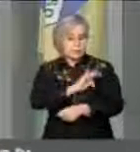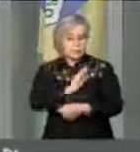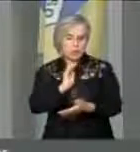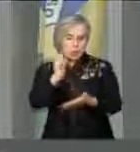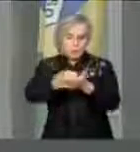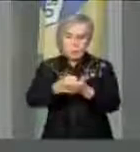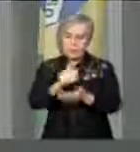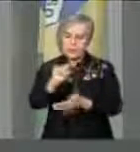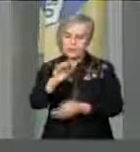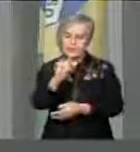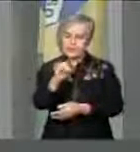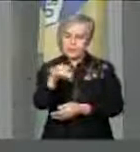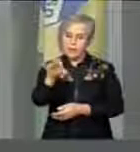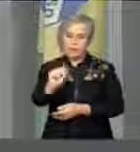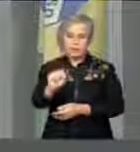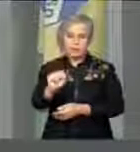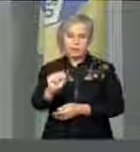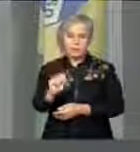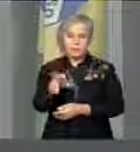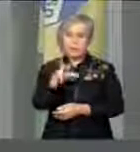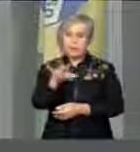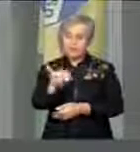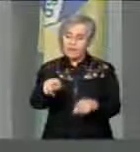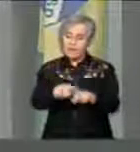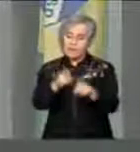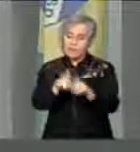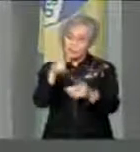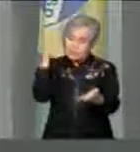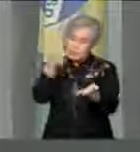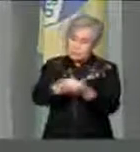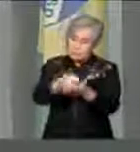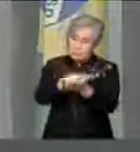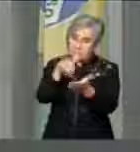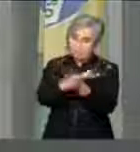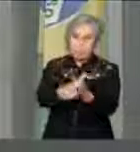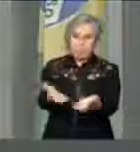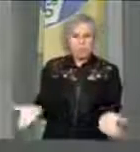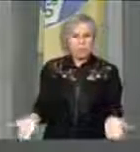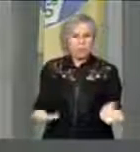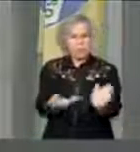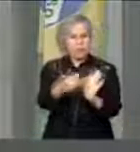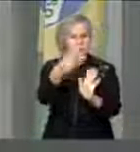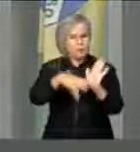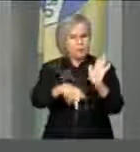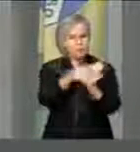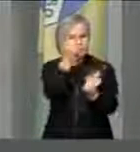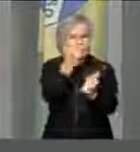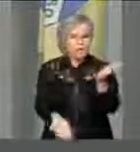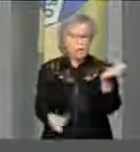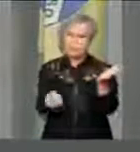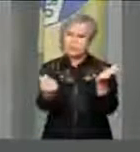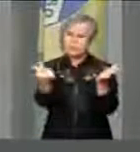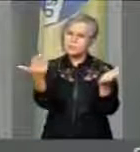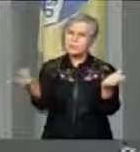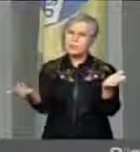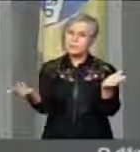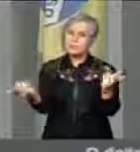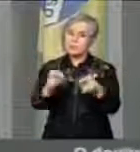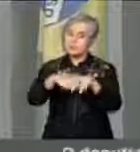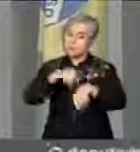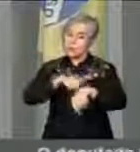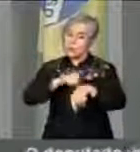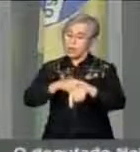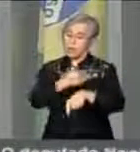ações vão ser punidos nesta medida provisória. Porque quando o